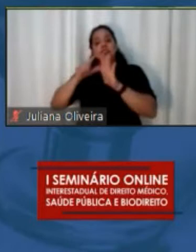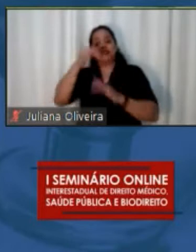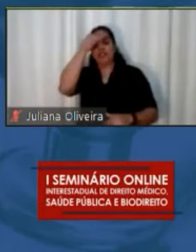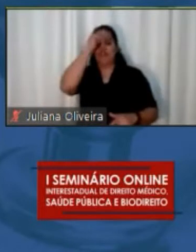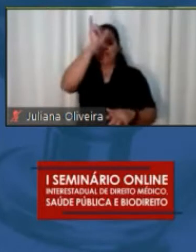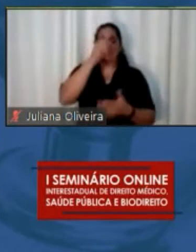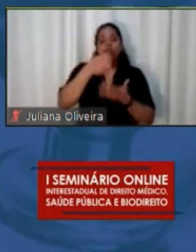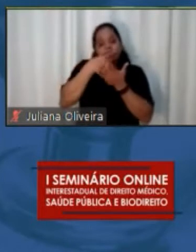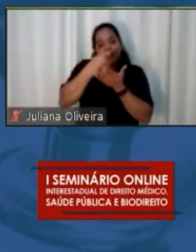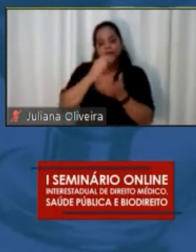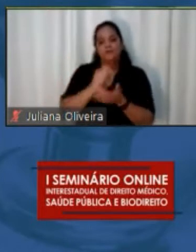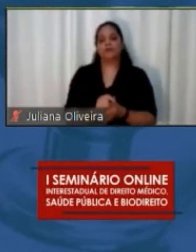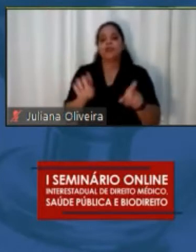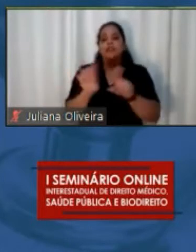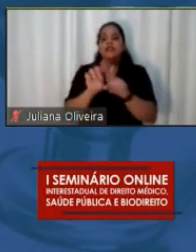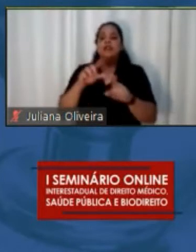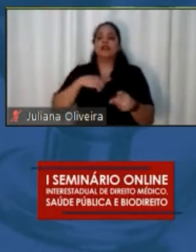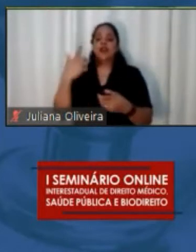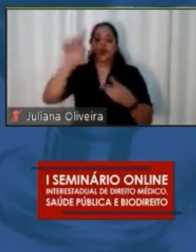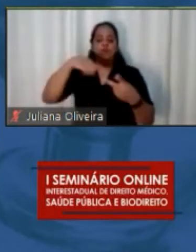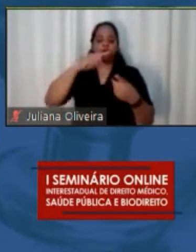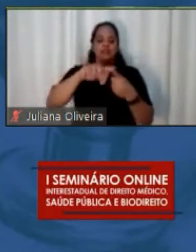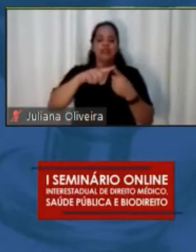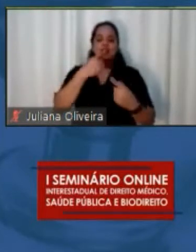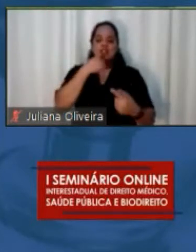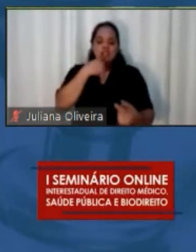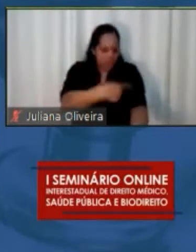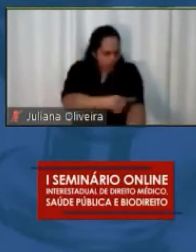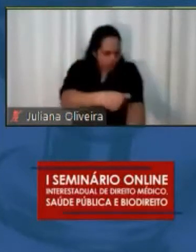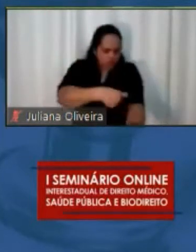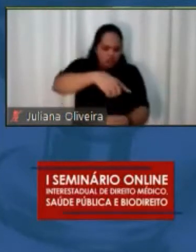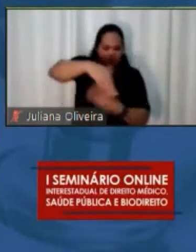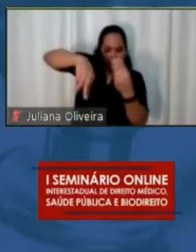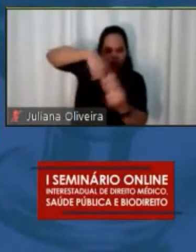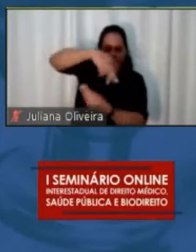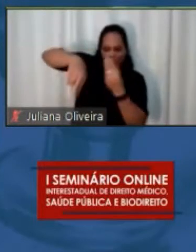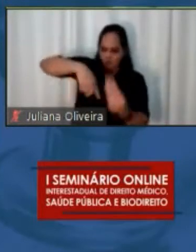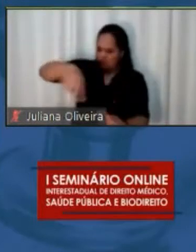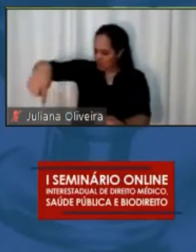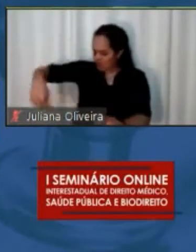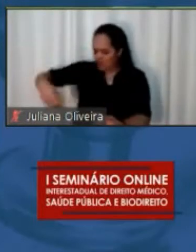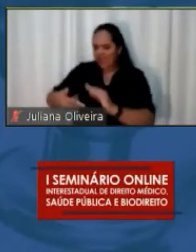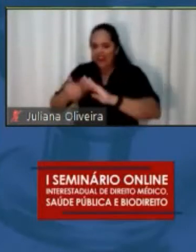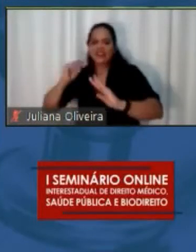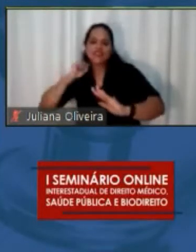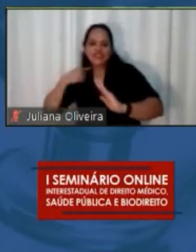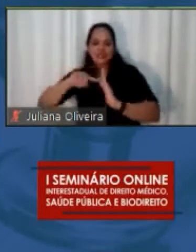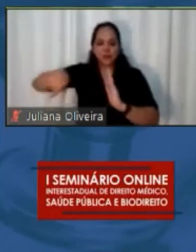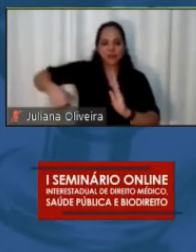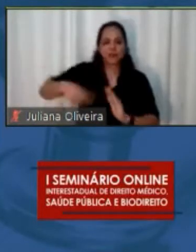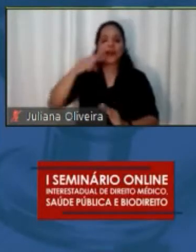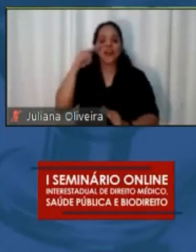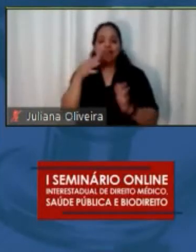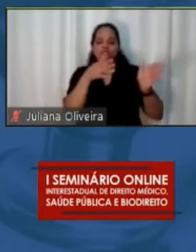é algo que deve ser levado em consideração. Aqui é uma breve slide, aqui nós não vamos conseguir